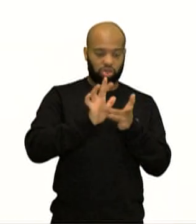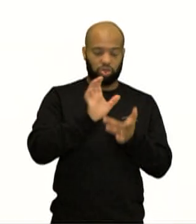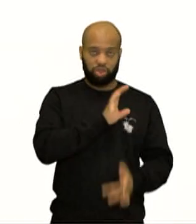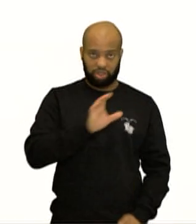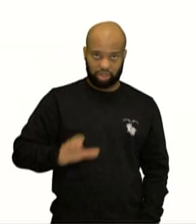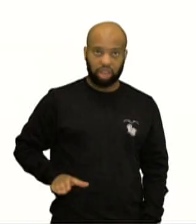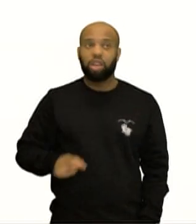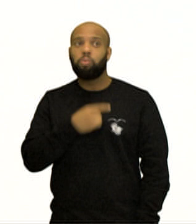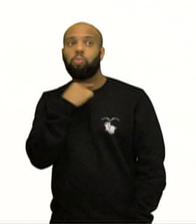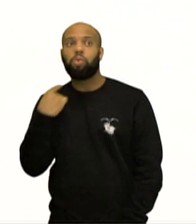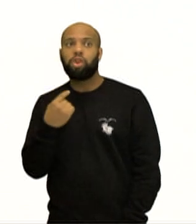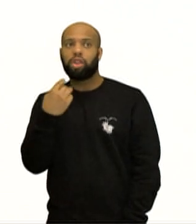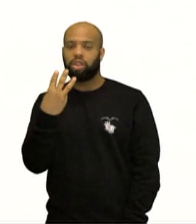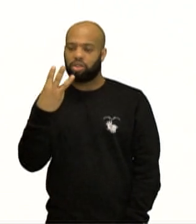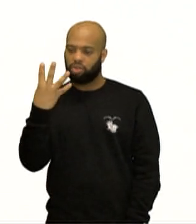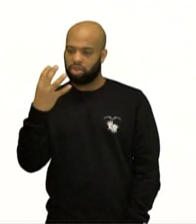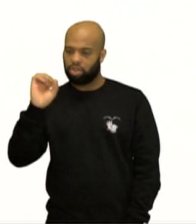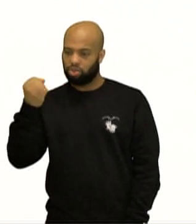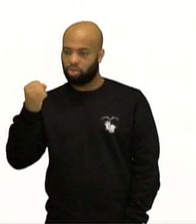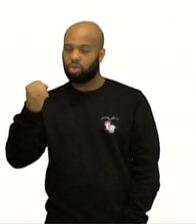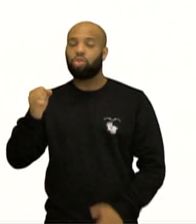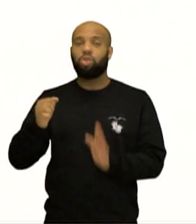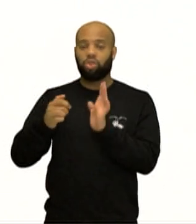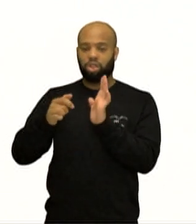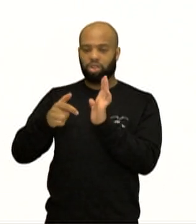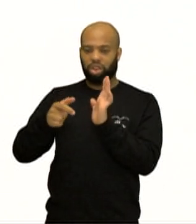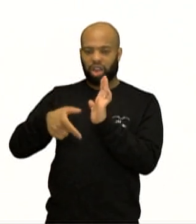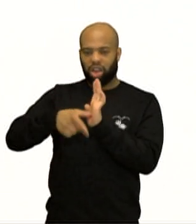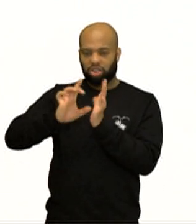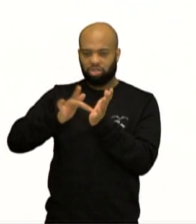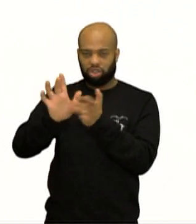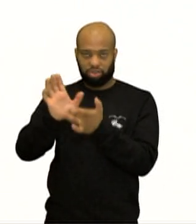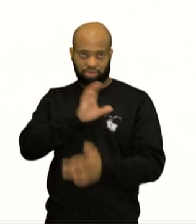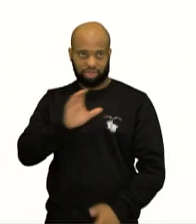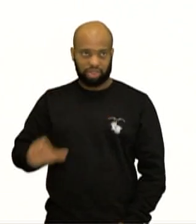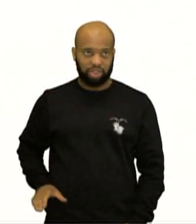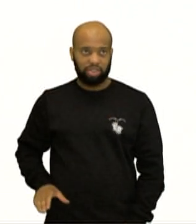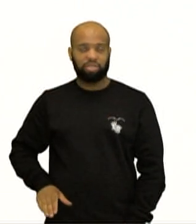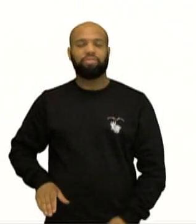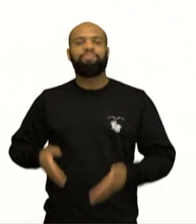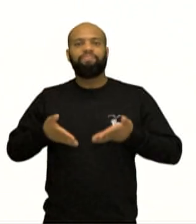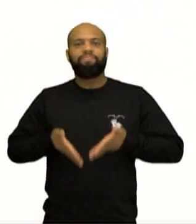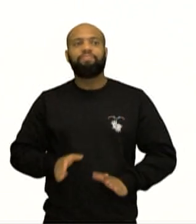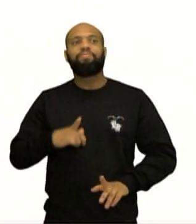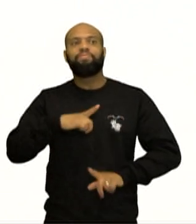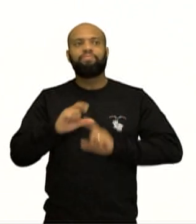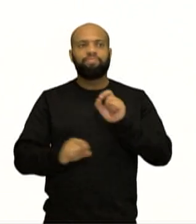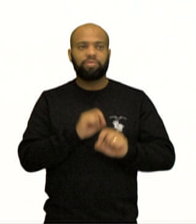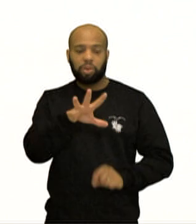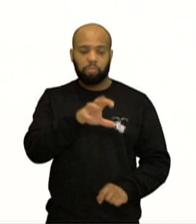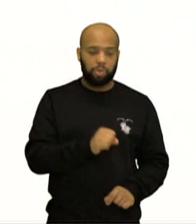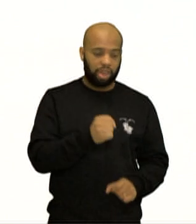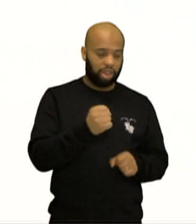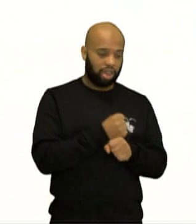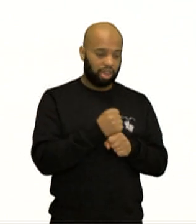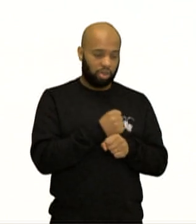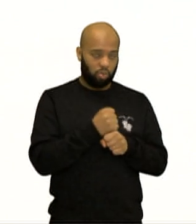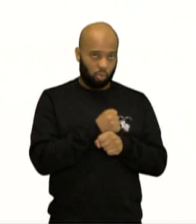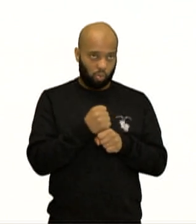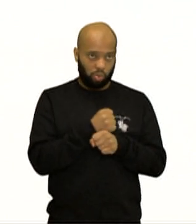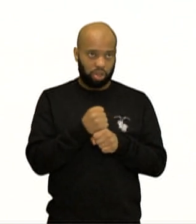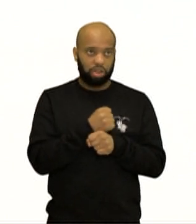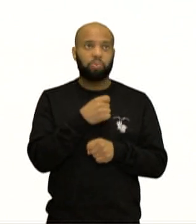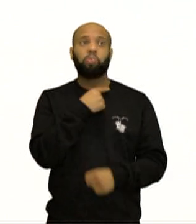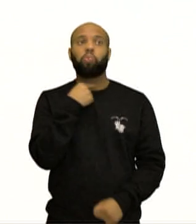em 448 a.C., quanto tempo de vida ele teve? Então, a gente vai pegar o ano de morte, negativo por